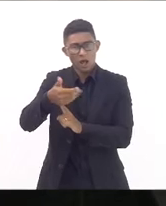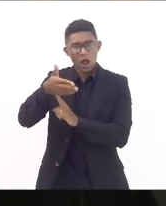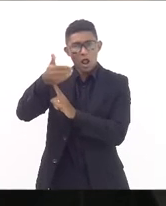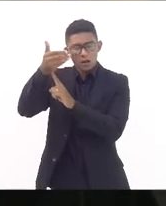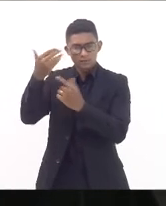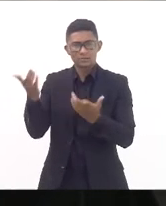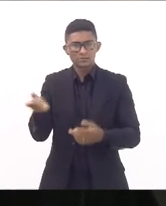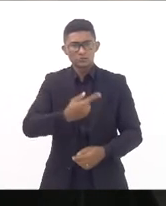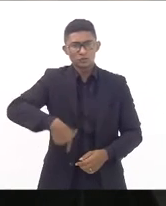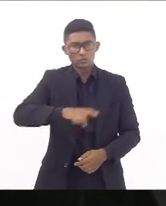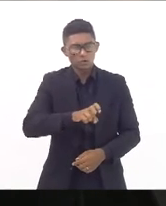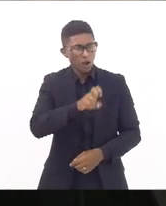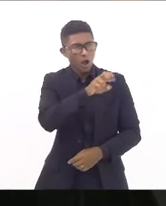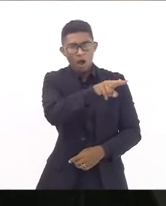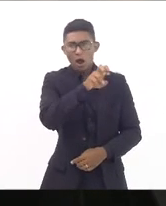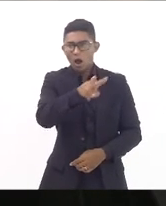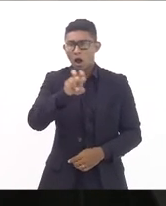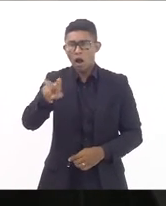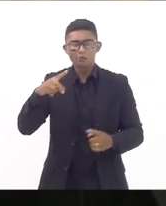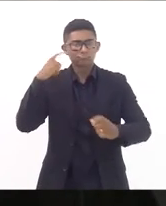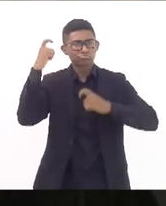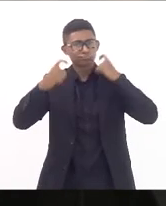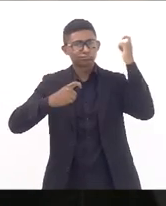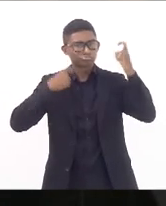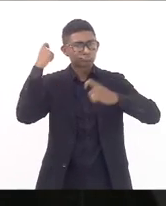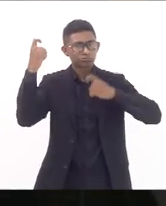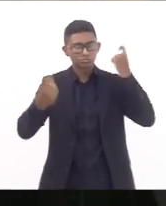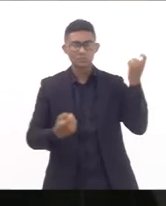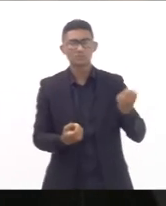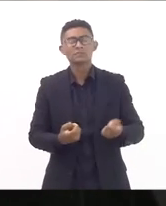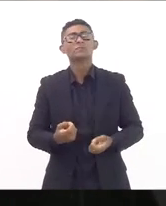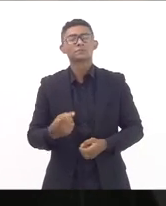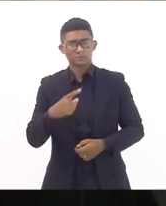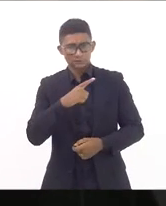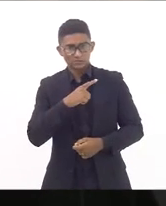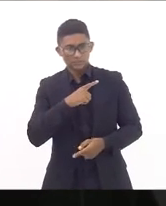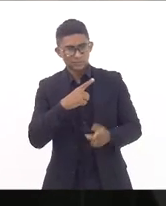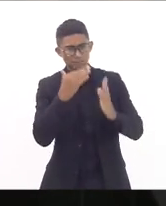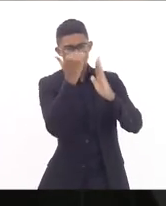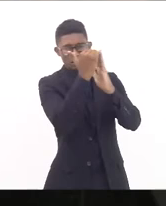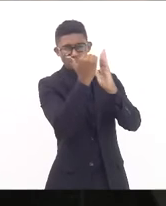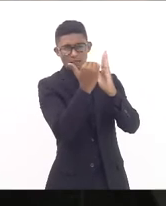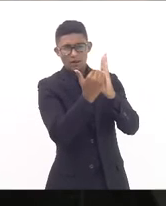preocupante. E no ranking, o nosso país está em sétimo lugar.